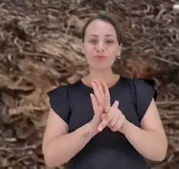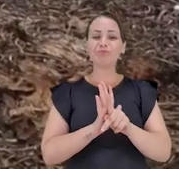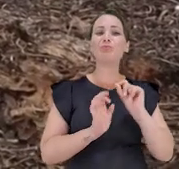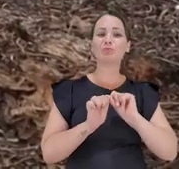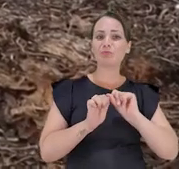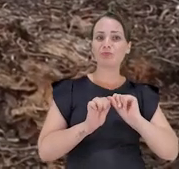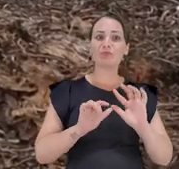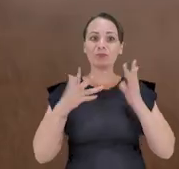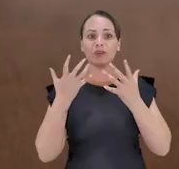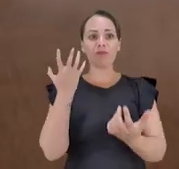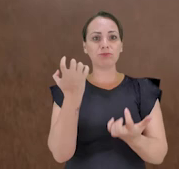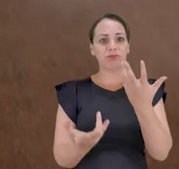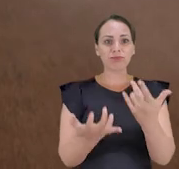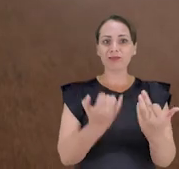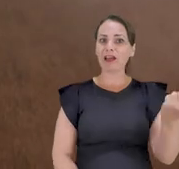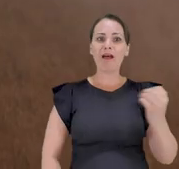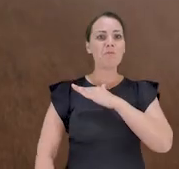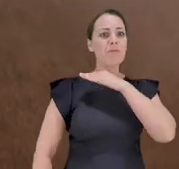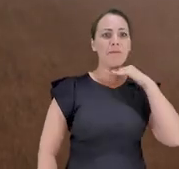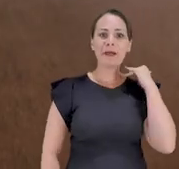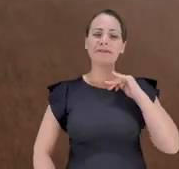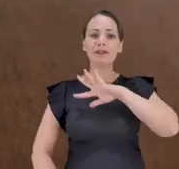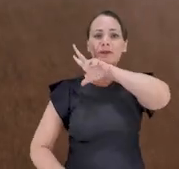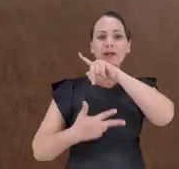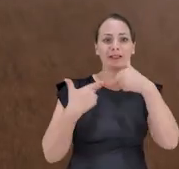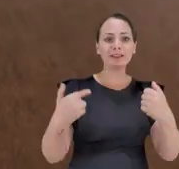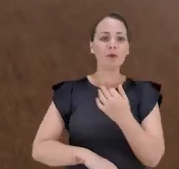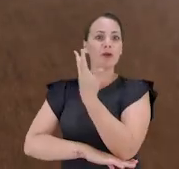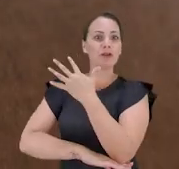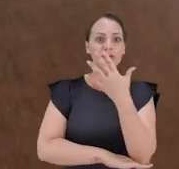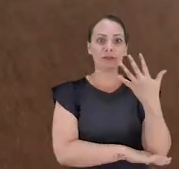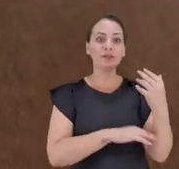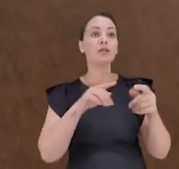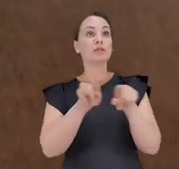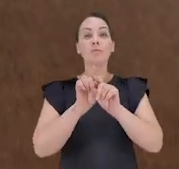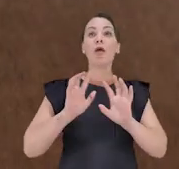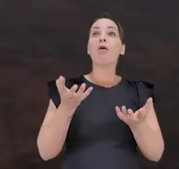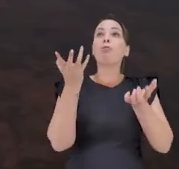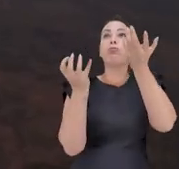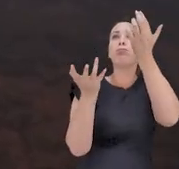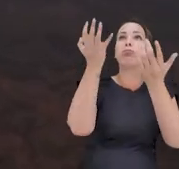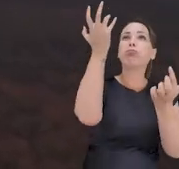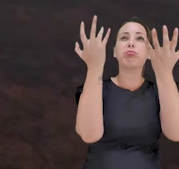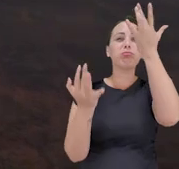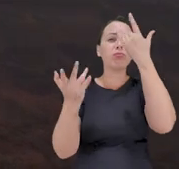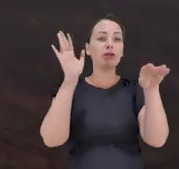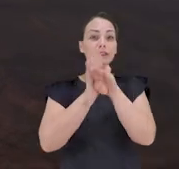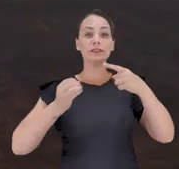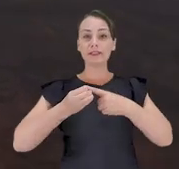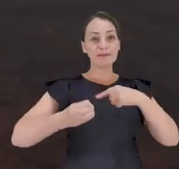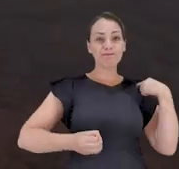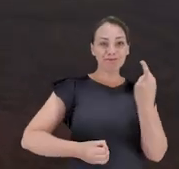incêndios, que estão matando nossos animais e florestas, e a fumaça também chega nas cidades onde moramos, provocando problemas